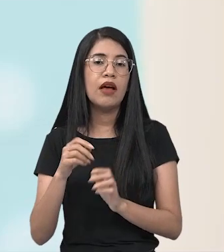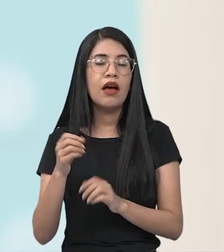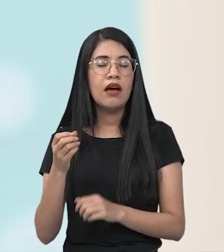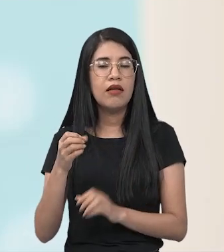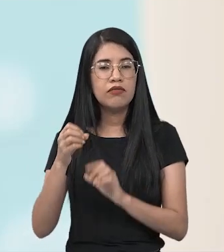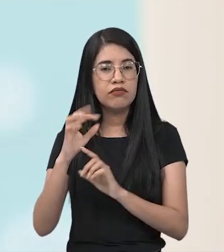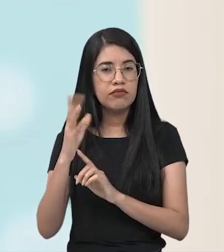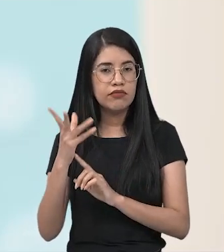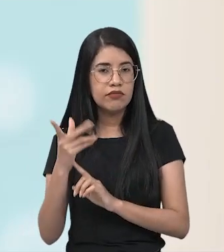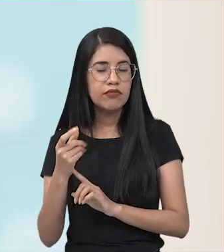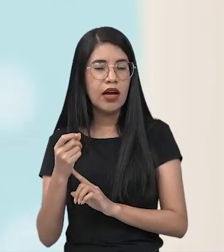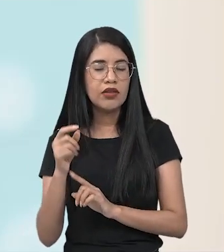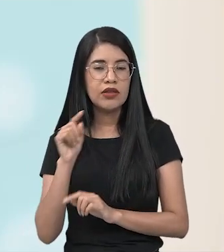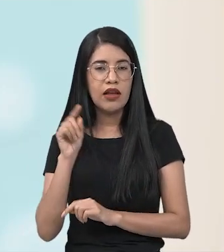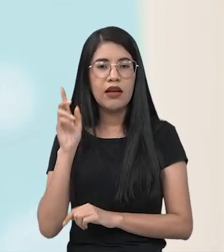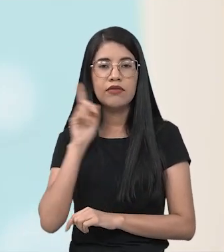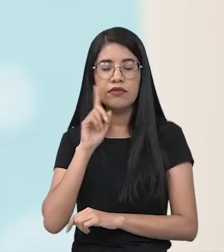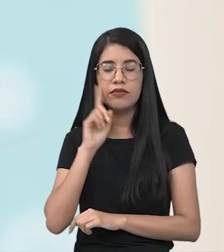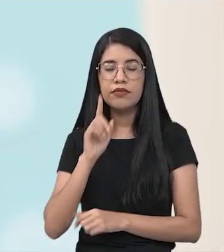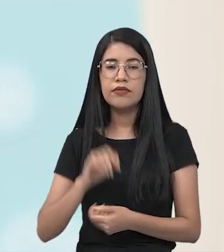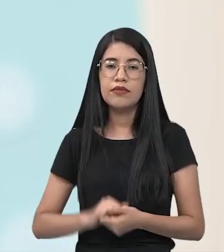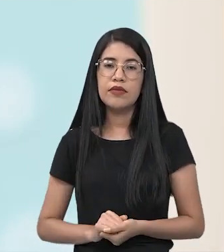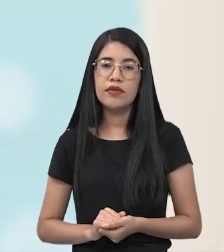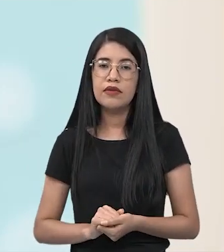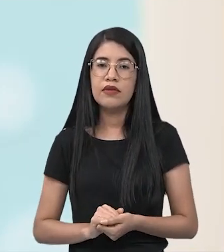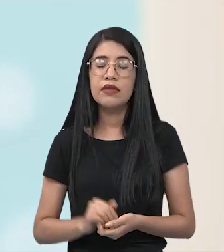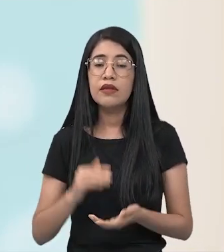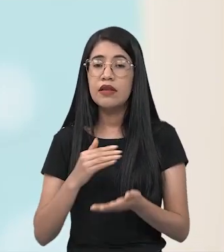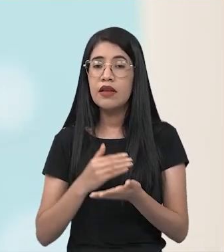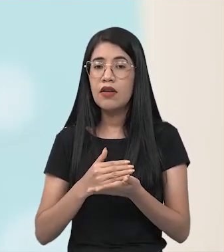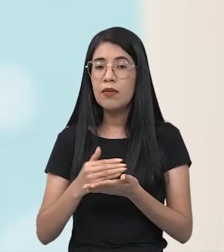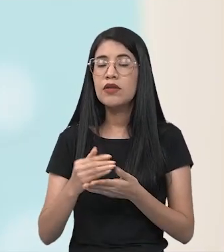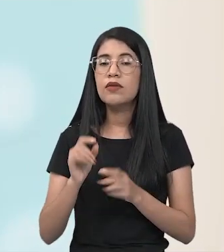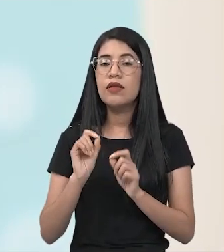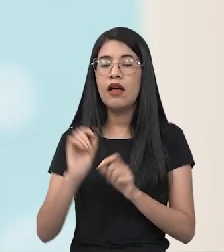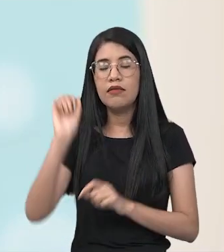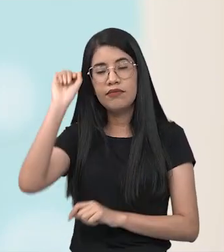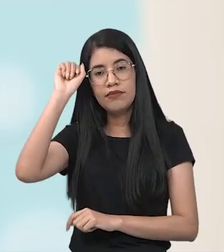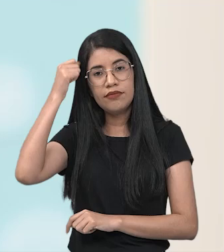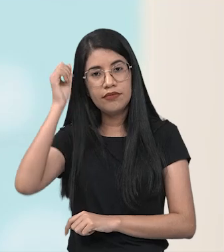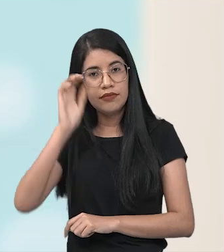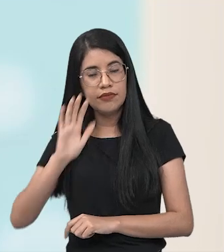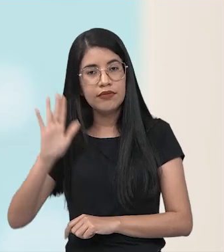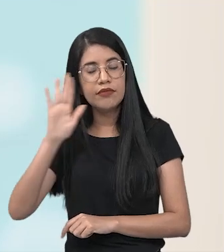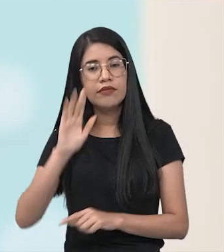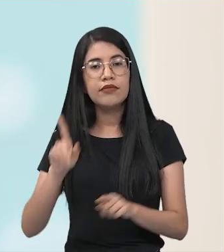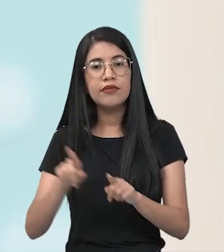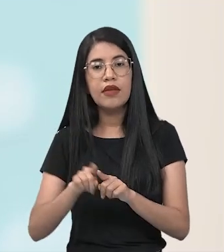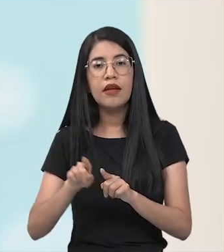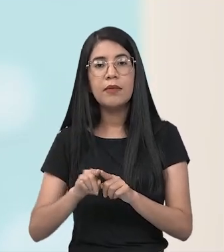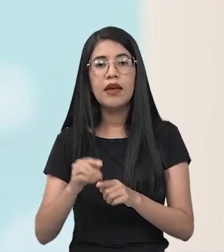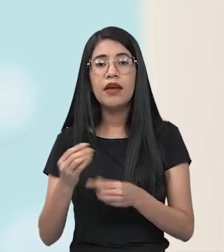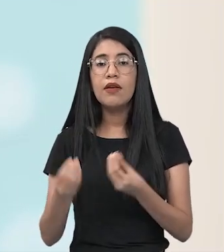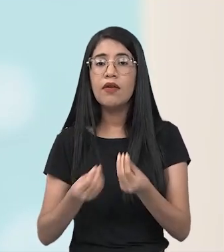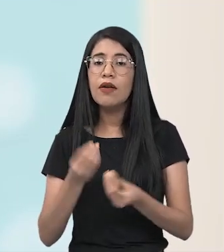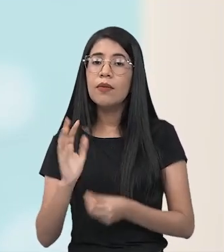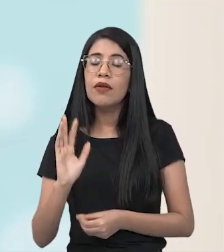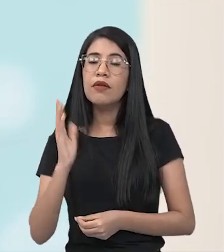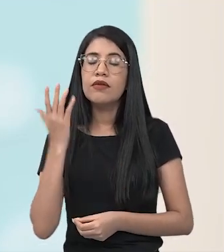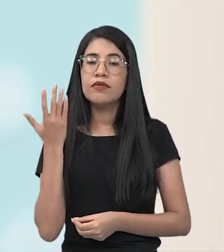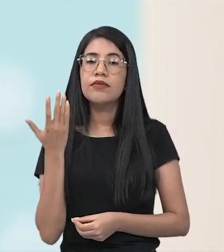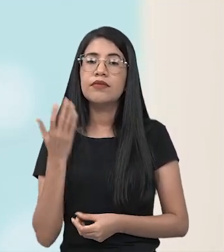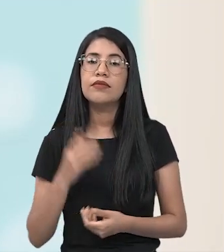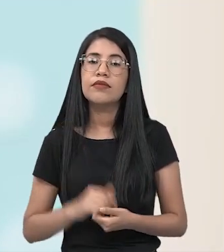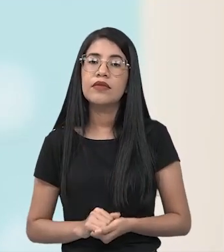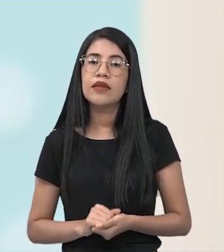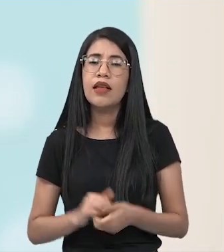movimentação norte-americana que teve uma origem africana e que ela aconteceu de uma forma, ela é